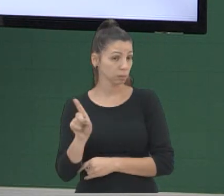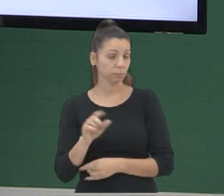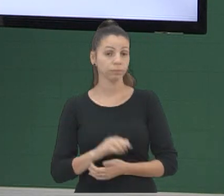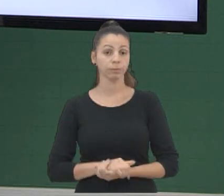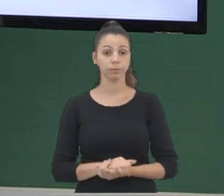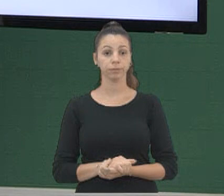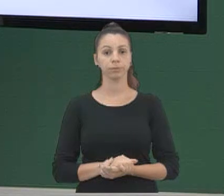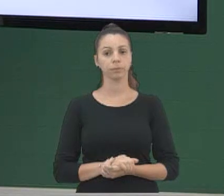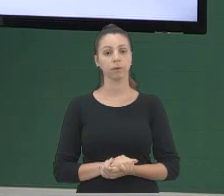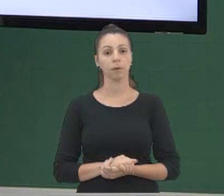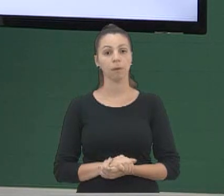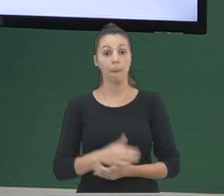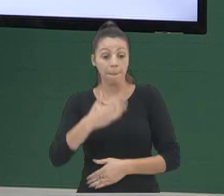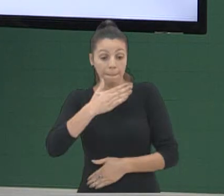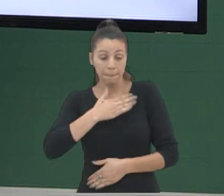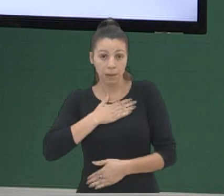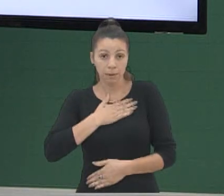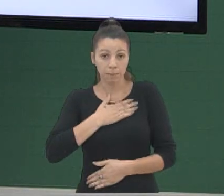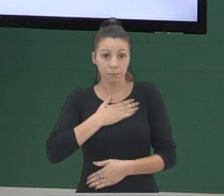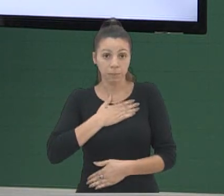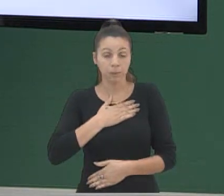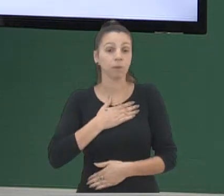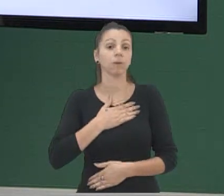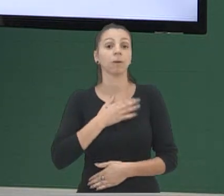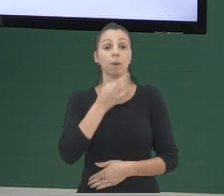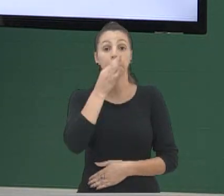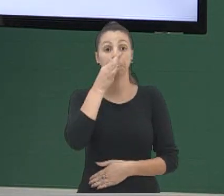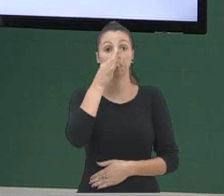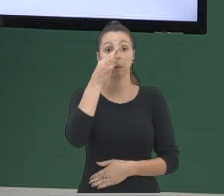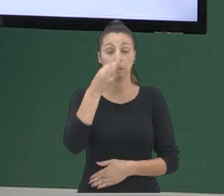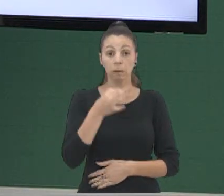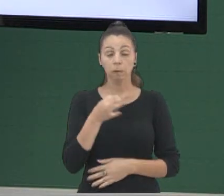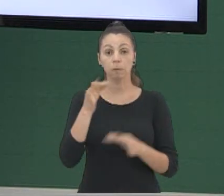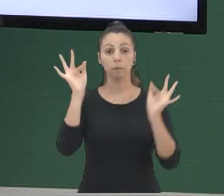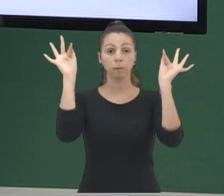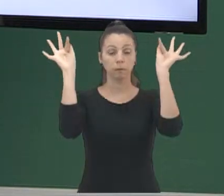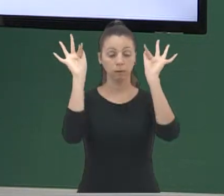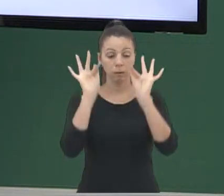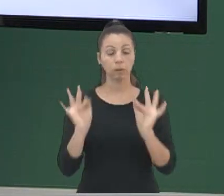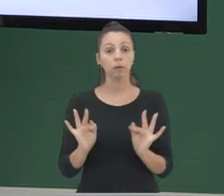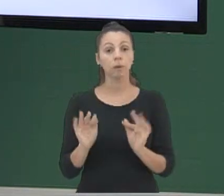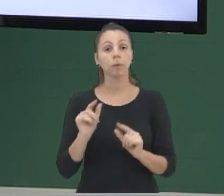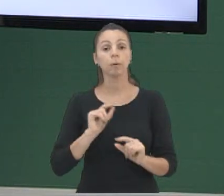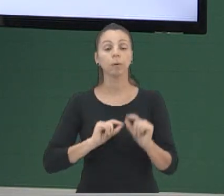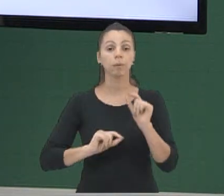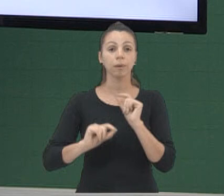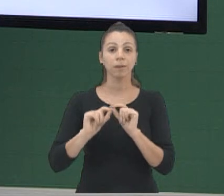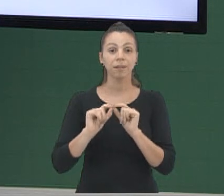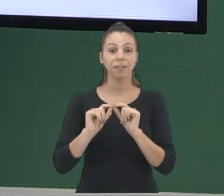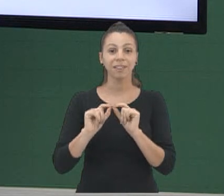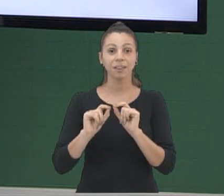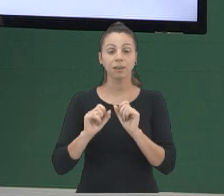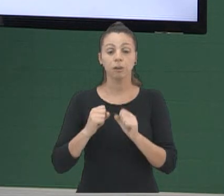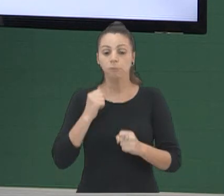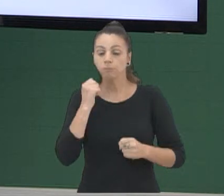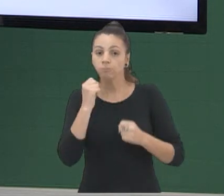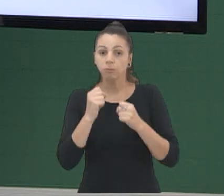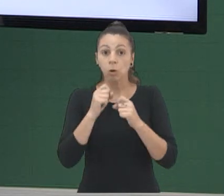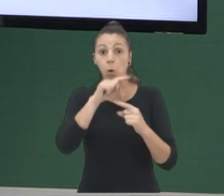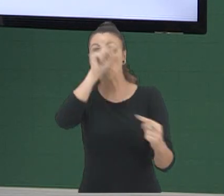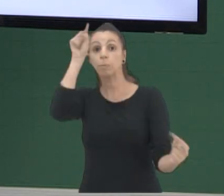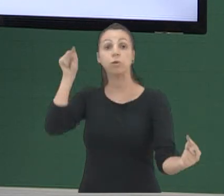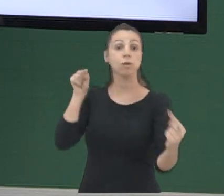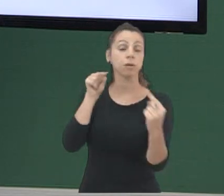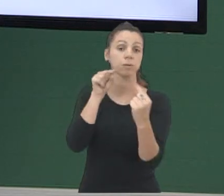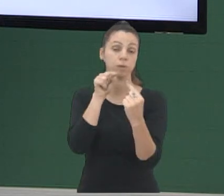para mim, o conceito de felicidade dela se assemelha ao meu no sentido de correr atrás dos meus